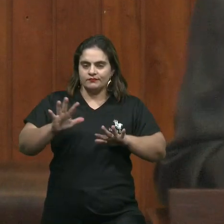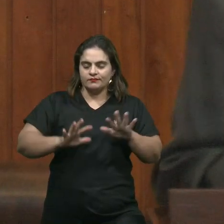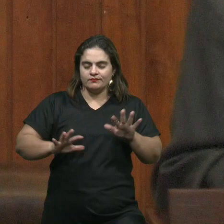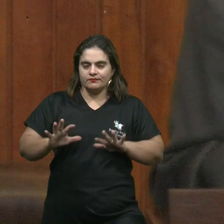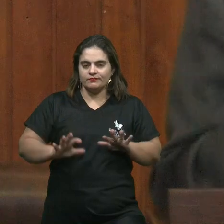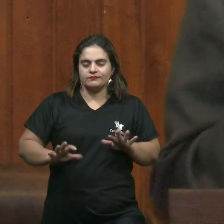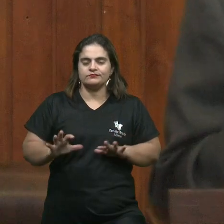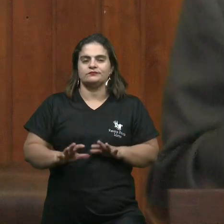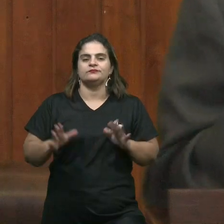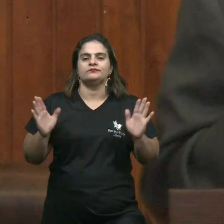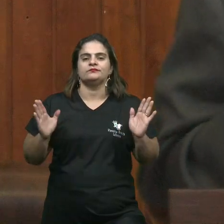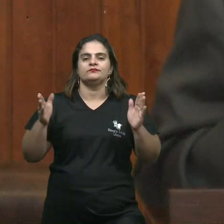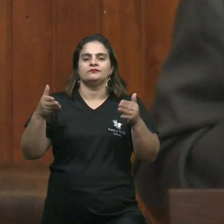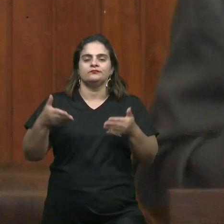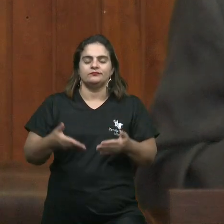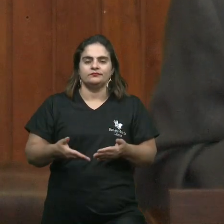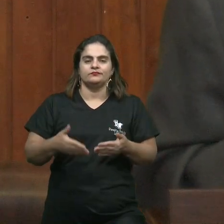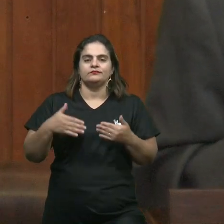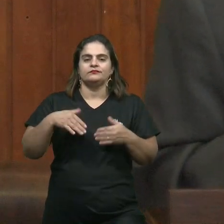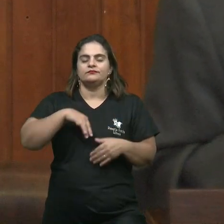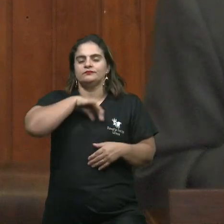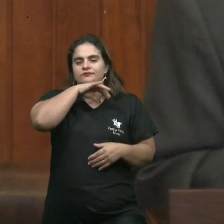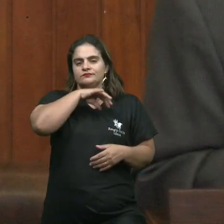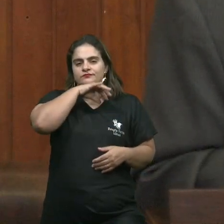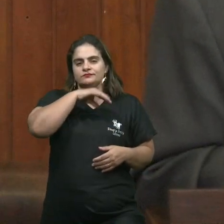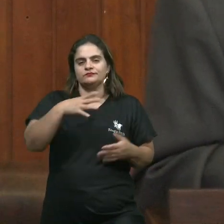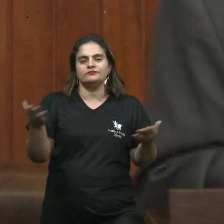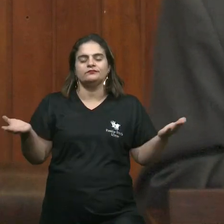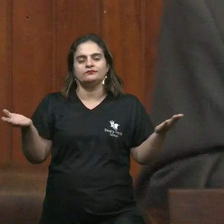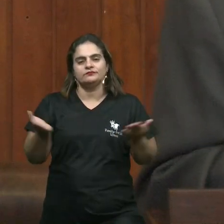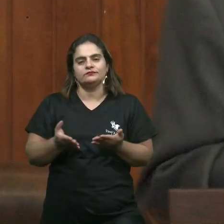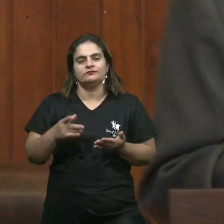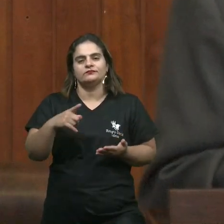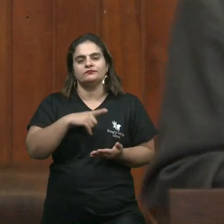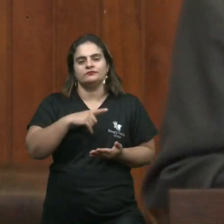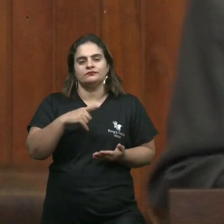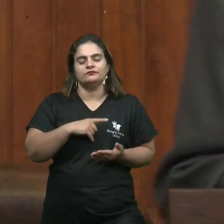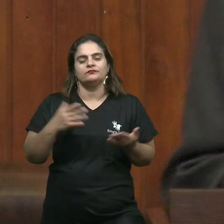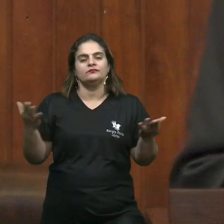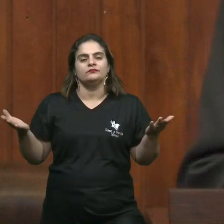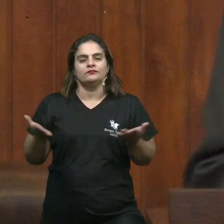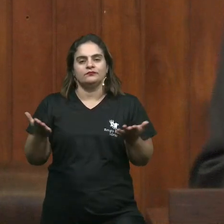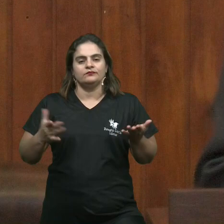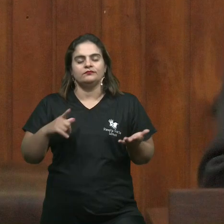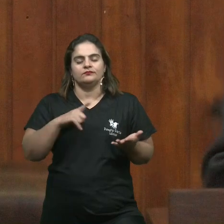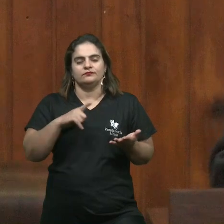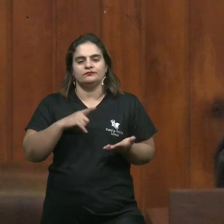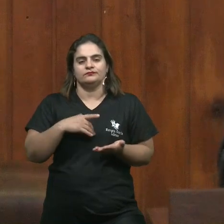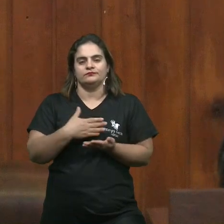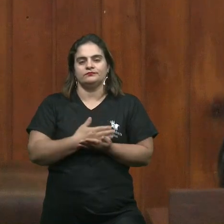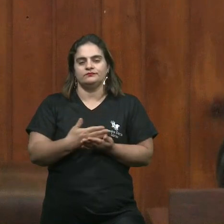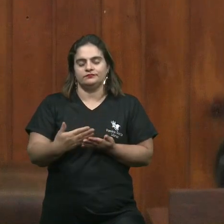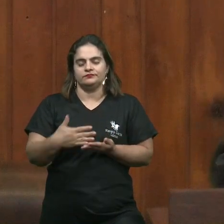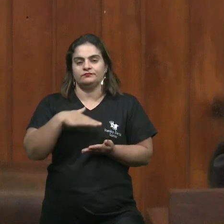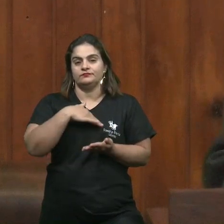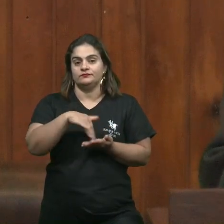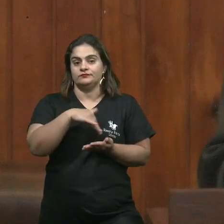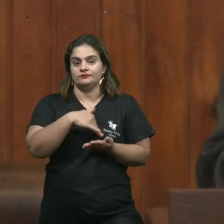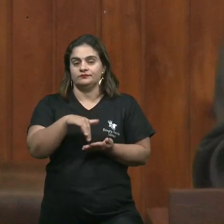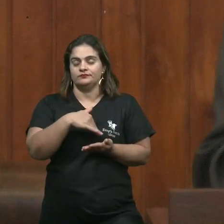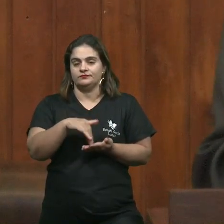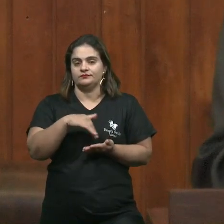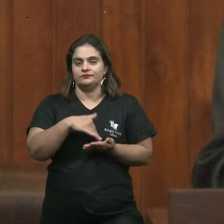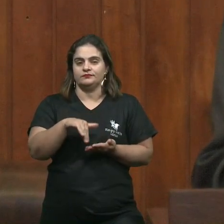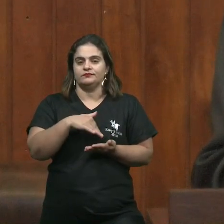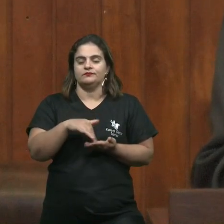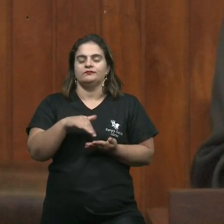dedicada exclusivamente à causa animal seja implementada e regulamentada. A Secretaria Municipal do Bem